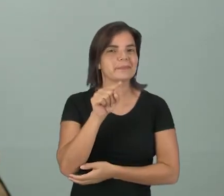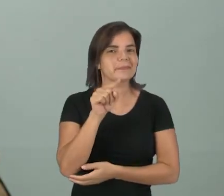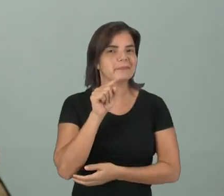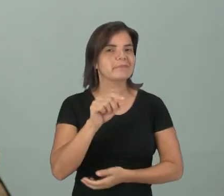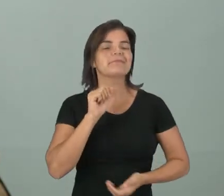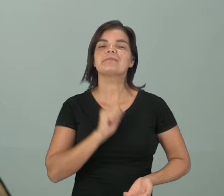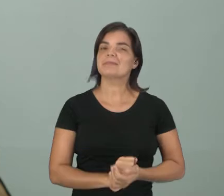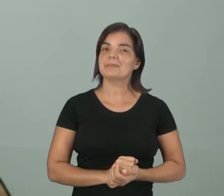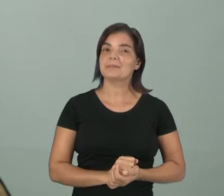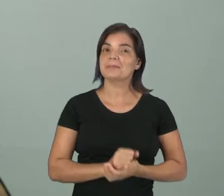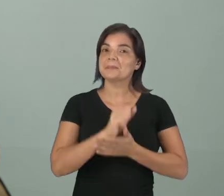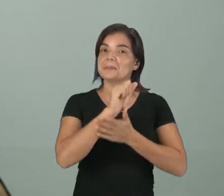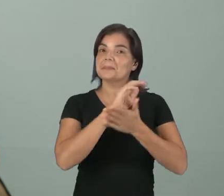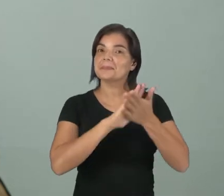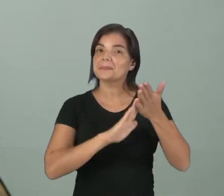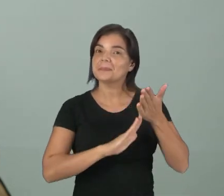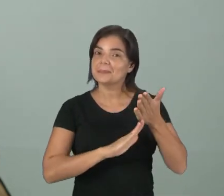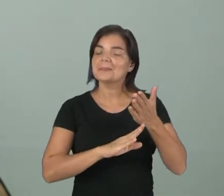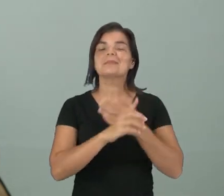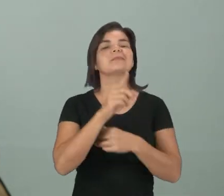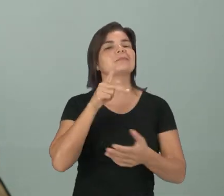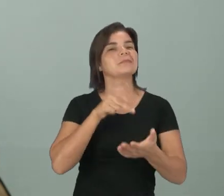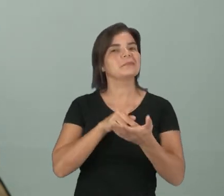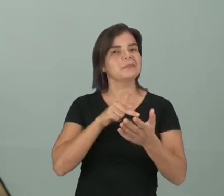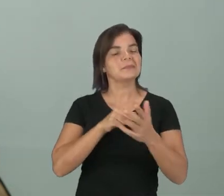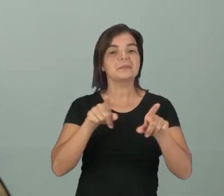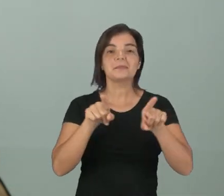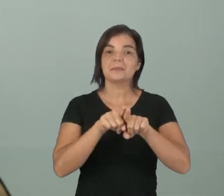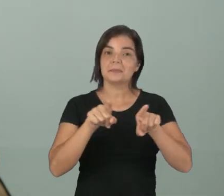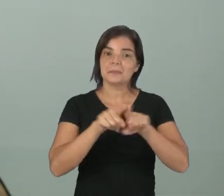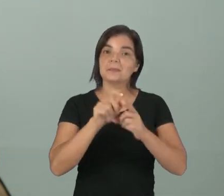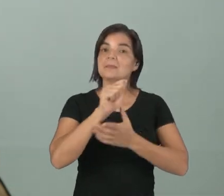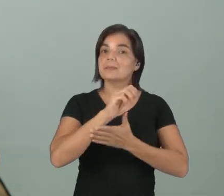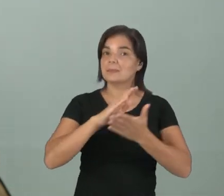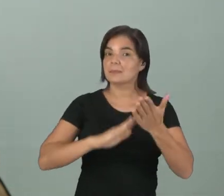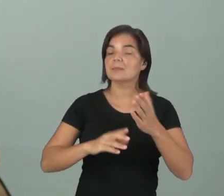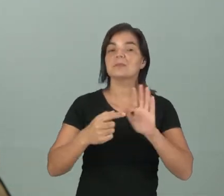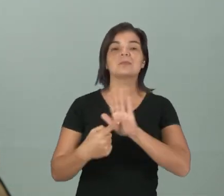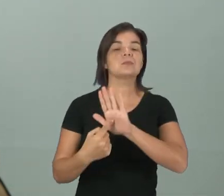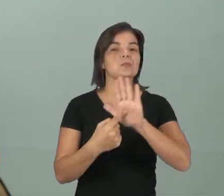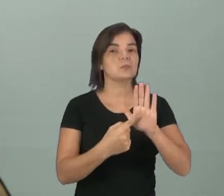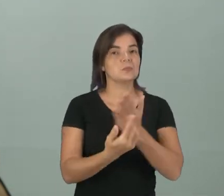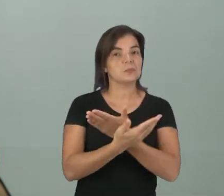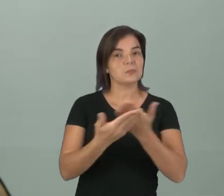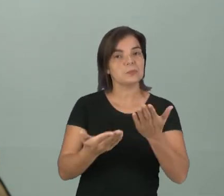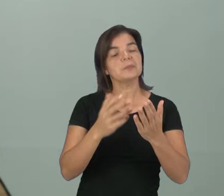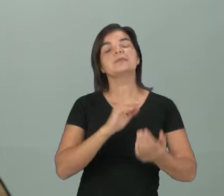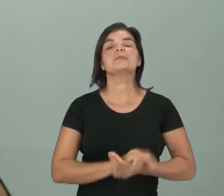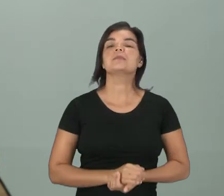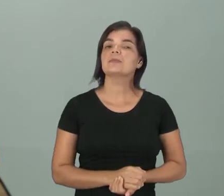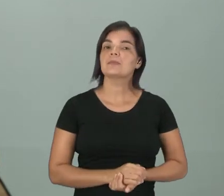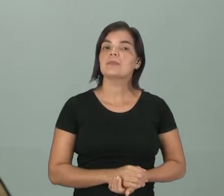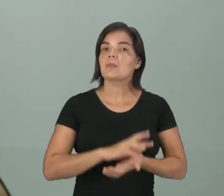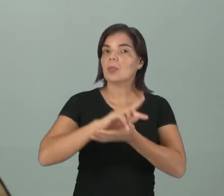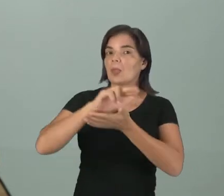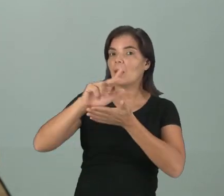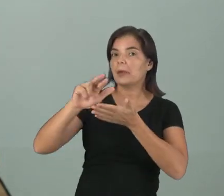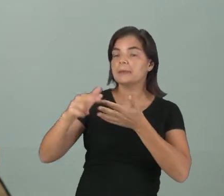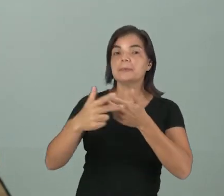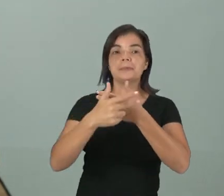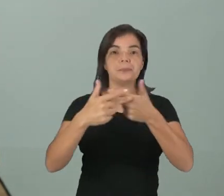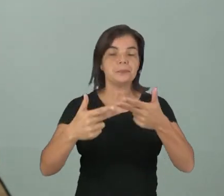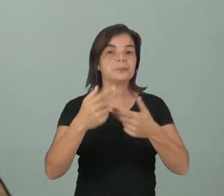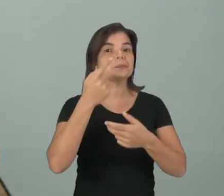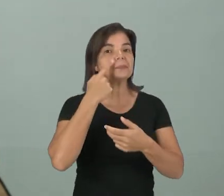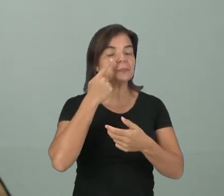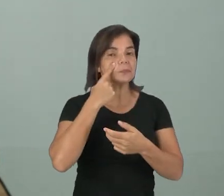vocês para uma atividade. Isso mesmo, vamos fazer uma atividade. Eu trouxe aqui para vocês no nosso cartaz vários objetos